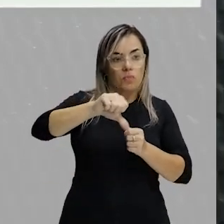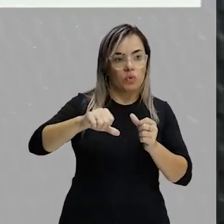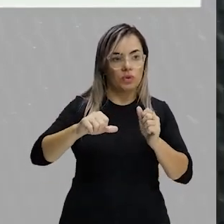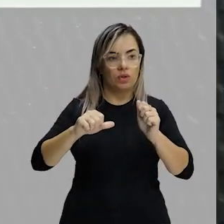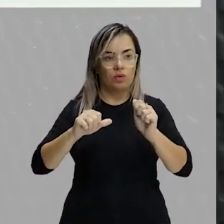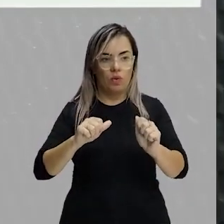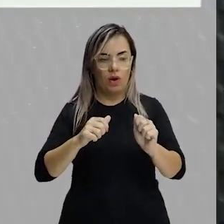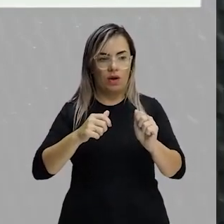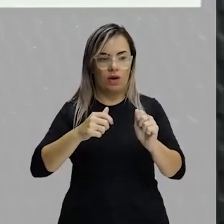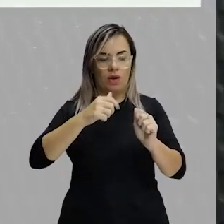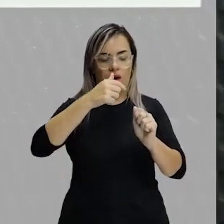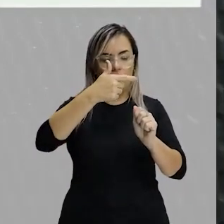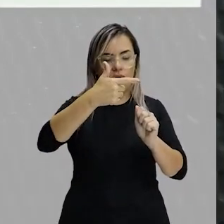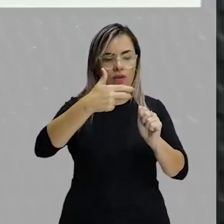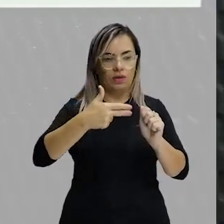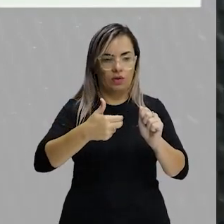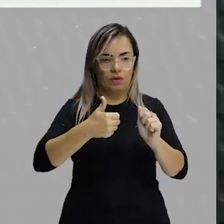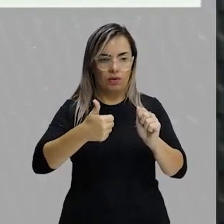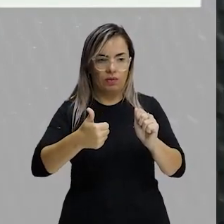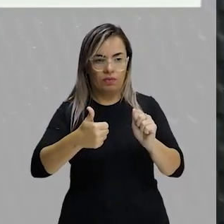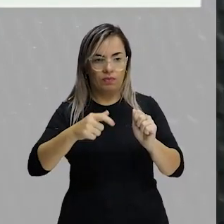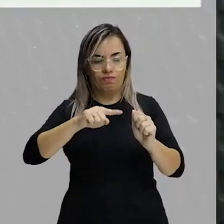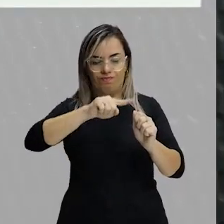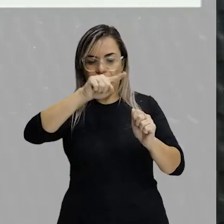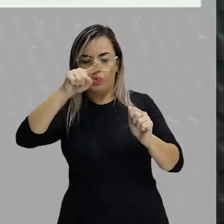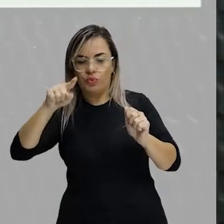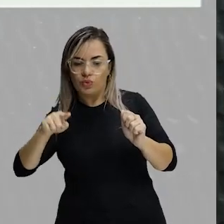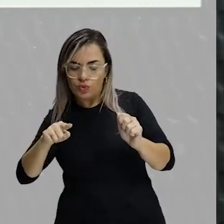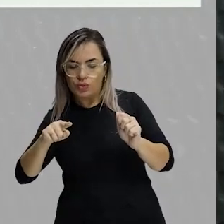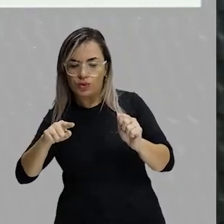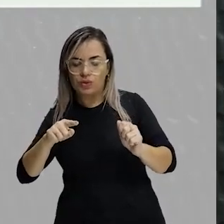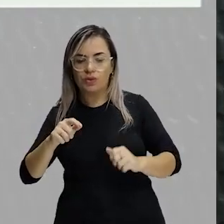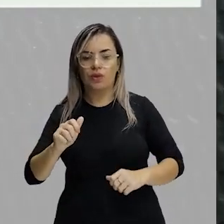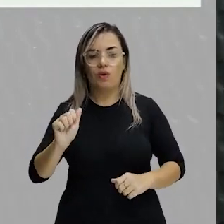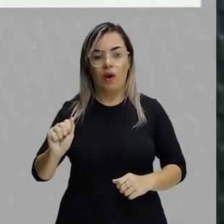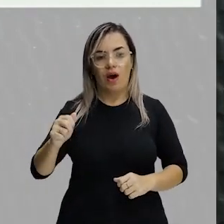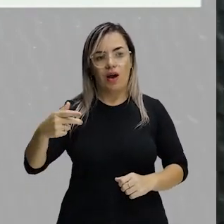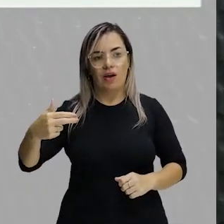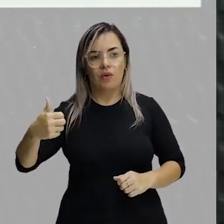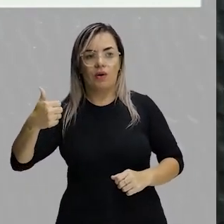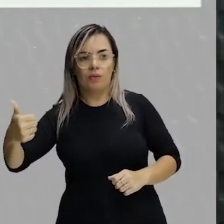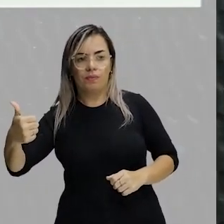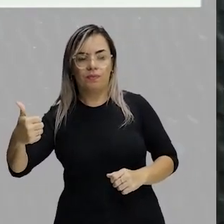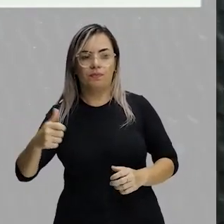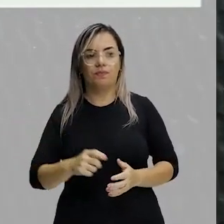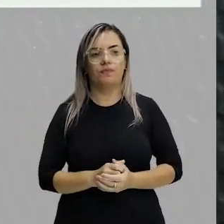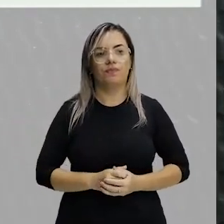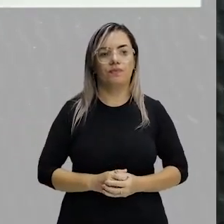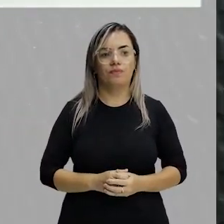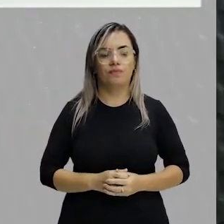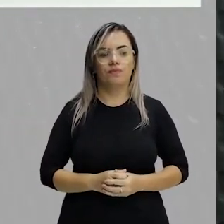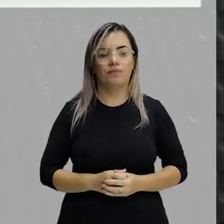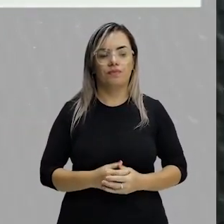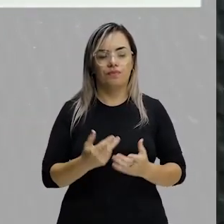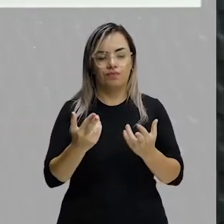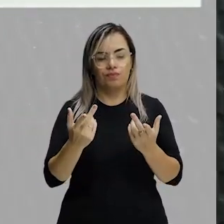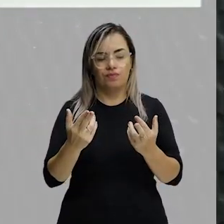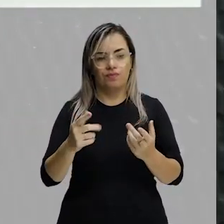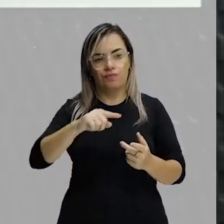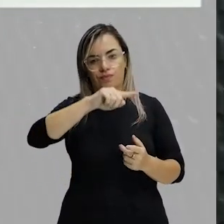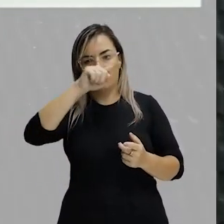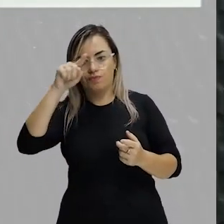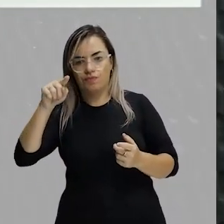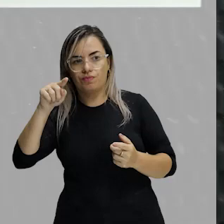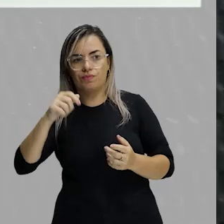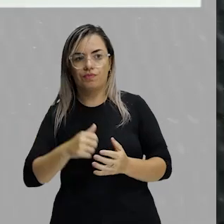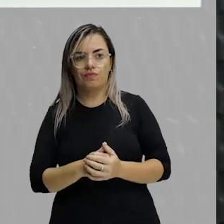Certo? Esse valor aqui é b ao quadrado. a mesma situação. B ao